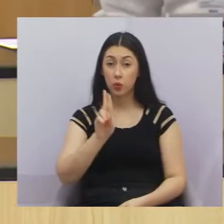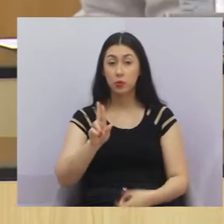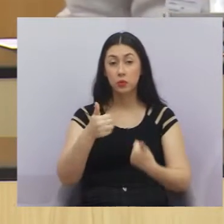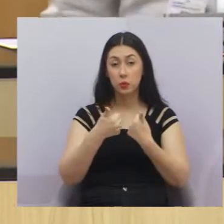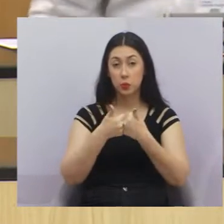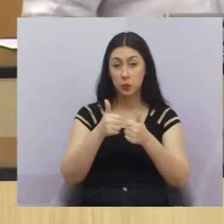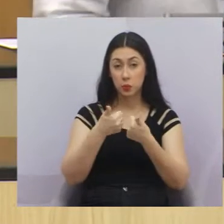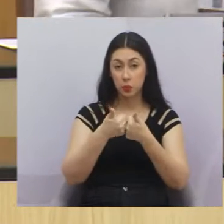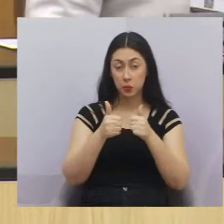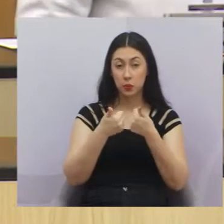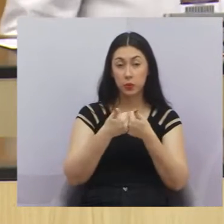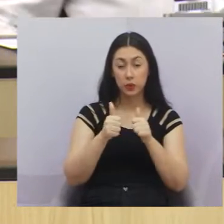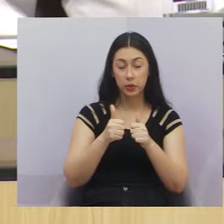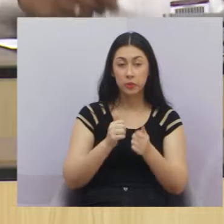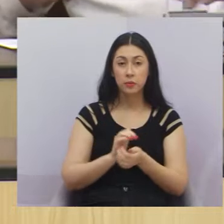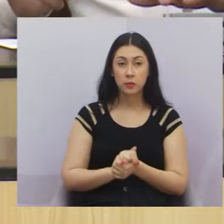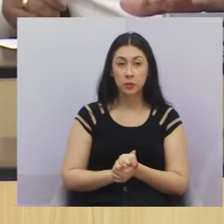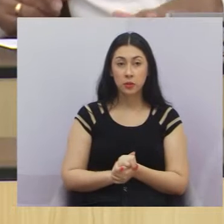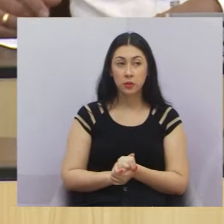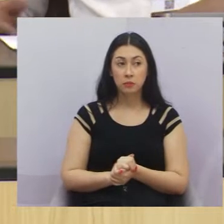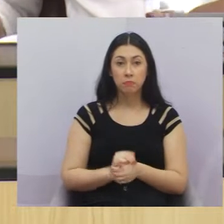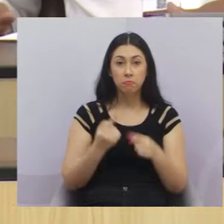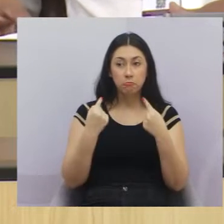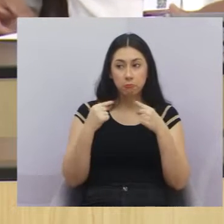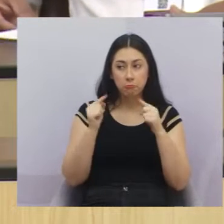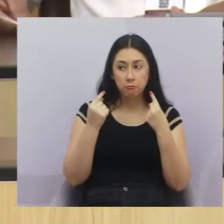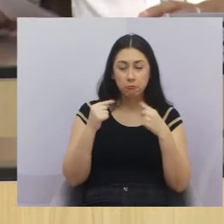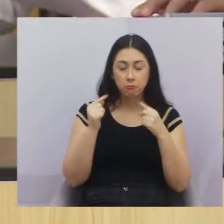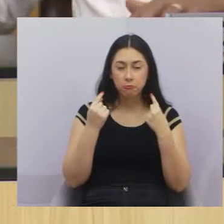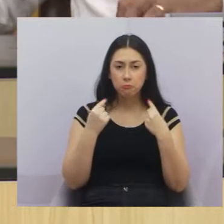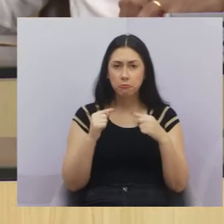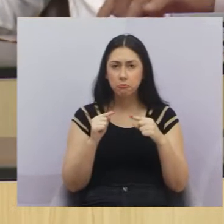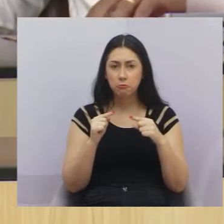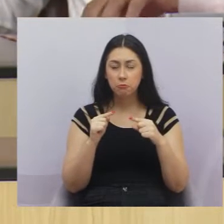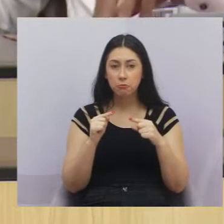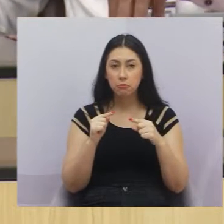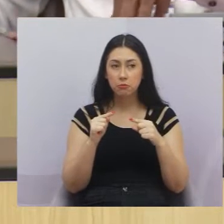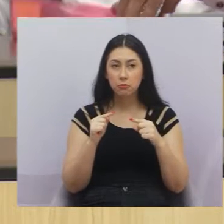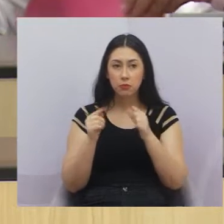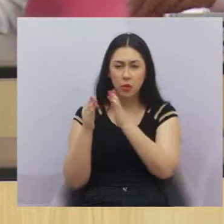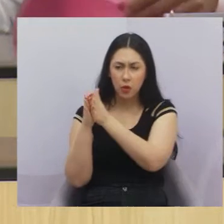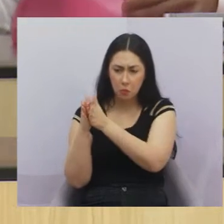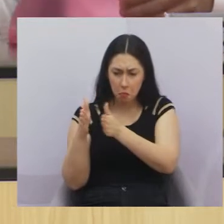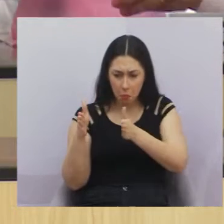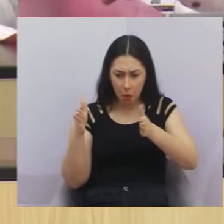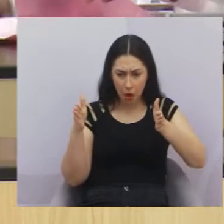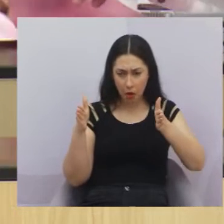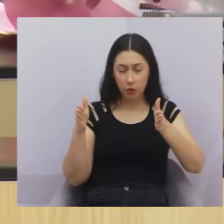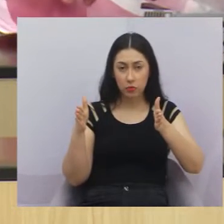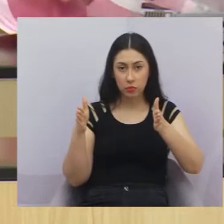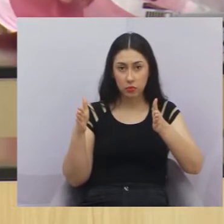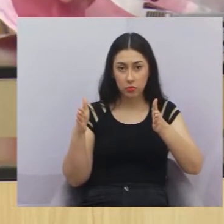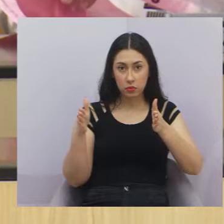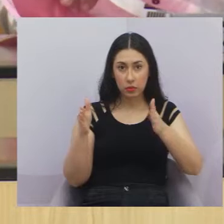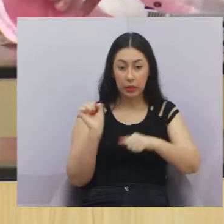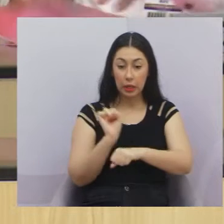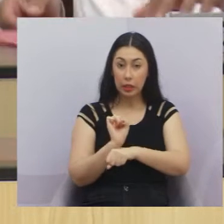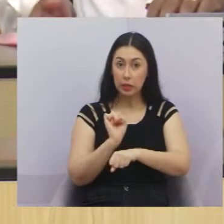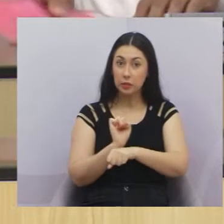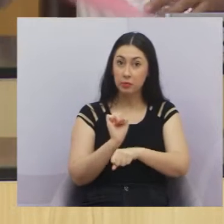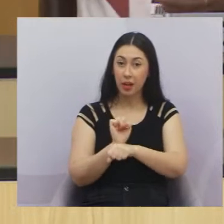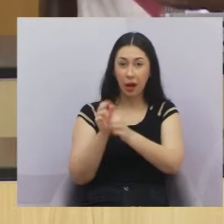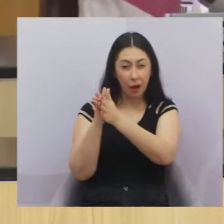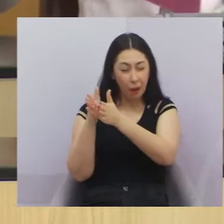este circular e relatam que o intervalo entre os horários dos ônibus é muito